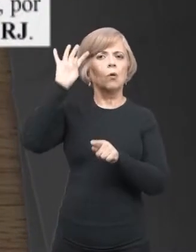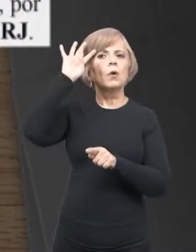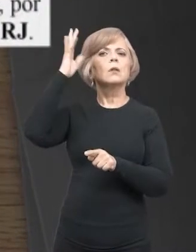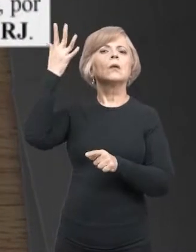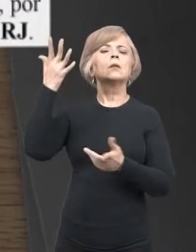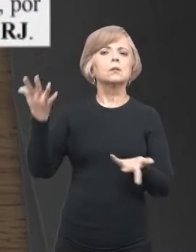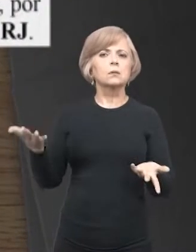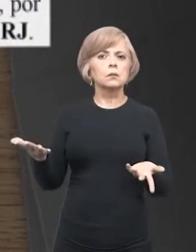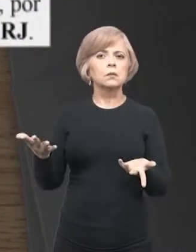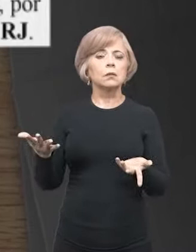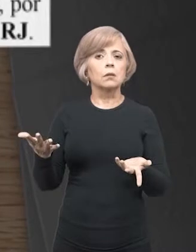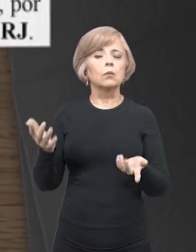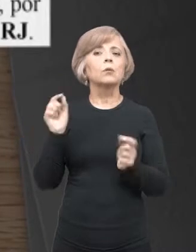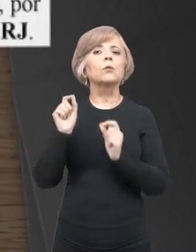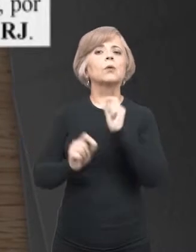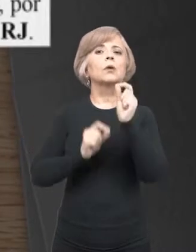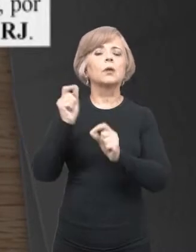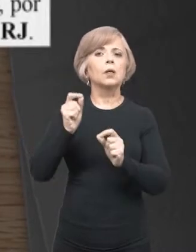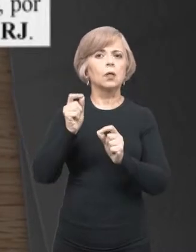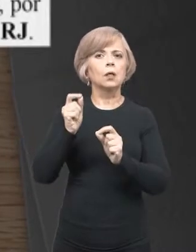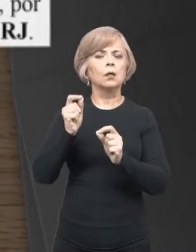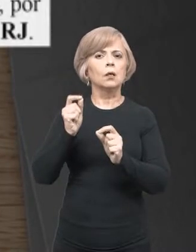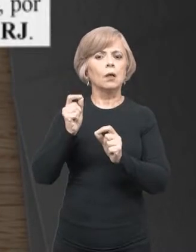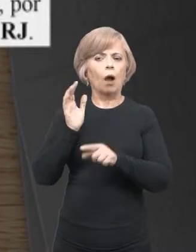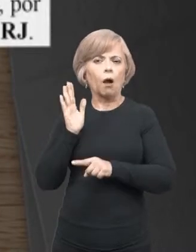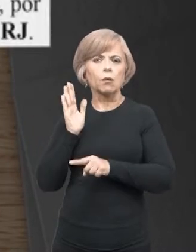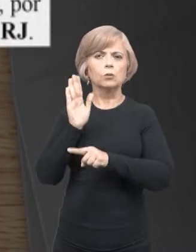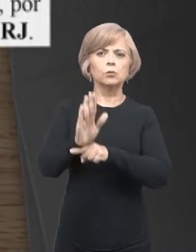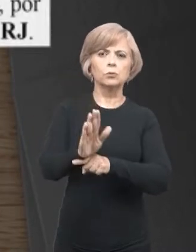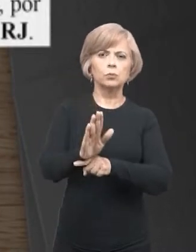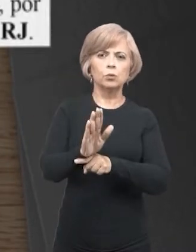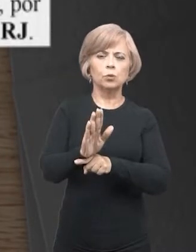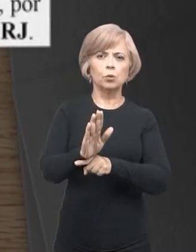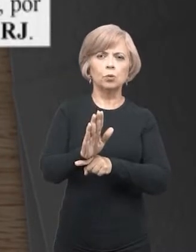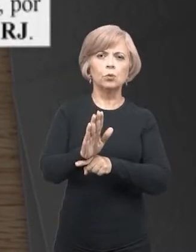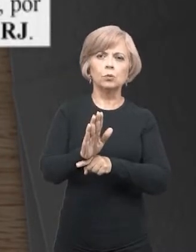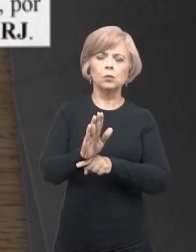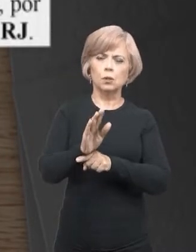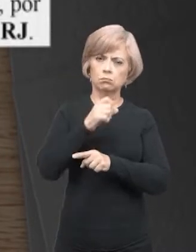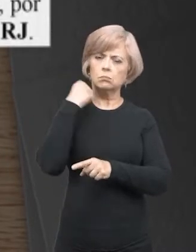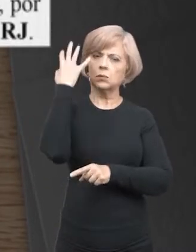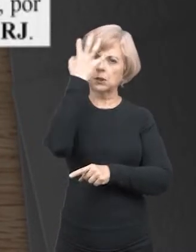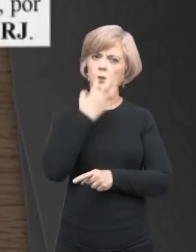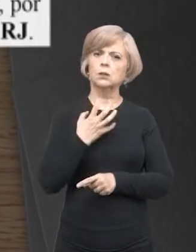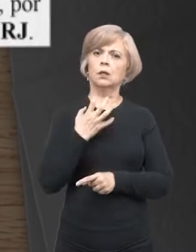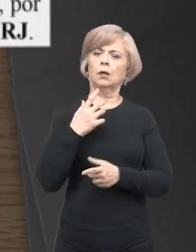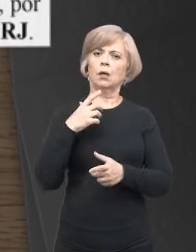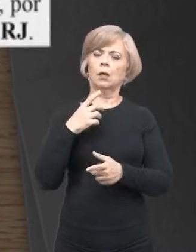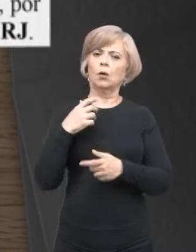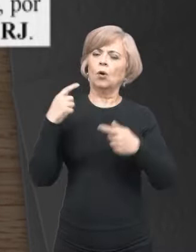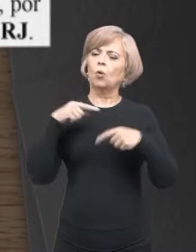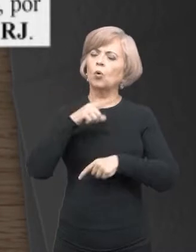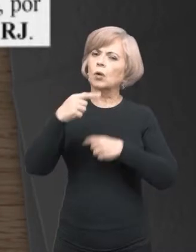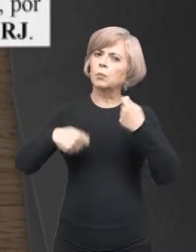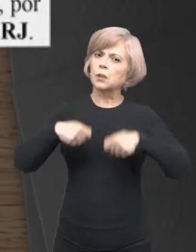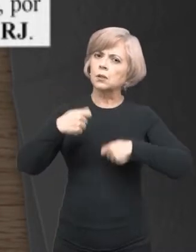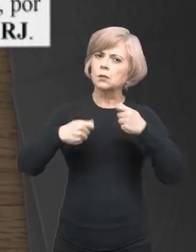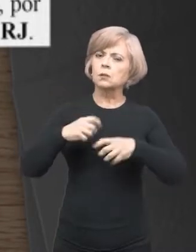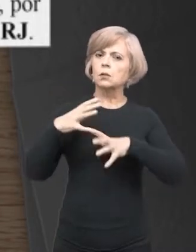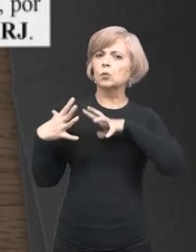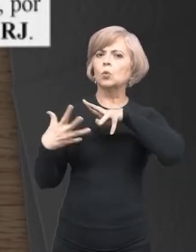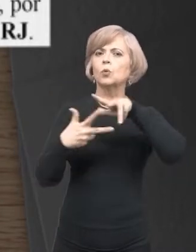decisão que consolida, né, a necessidade de, num